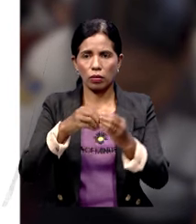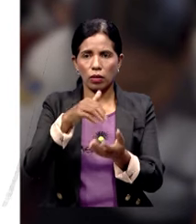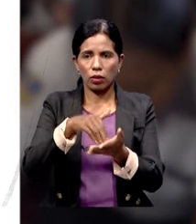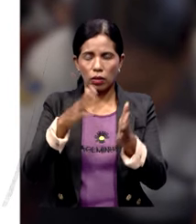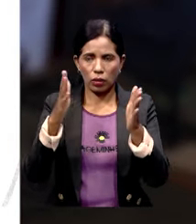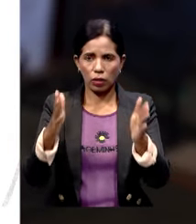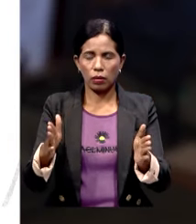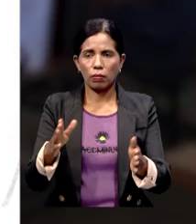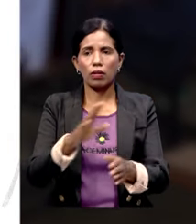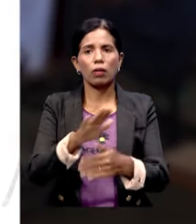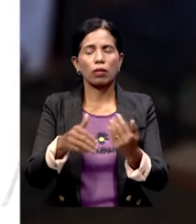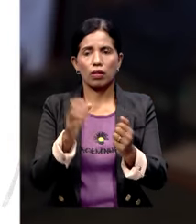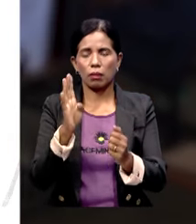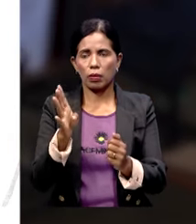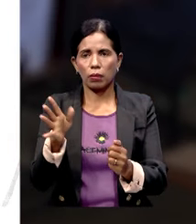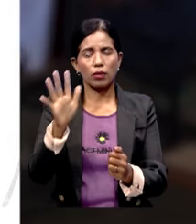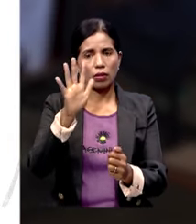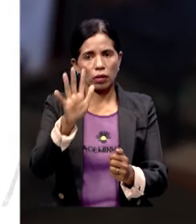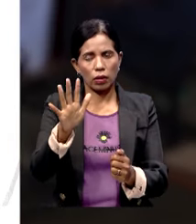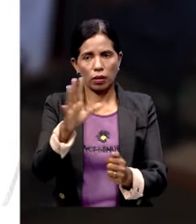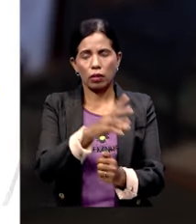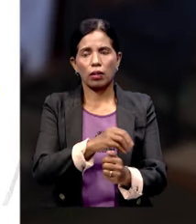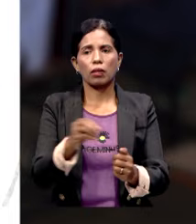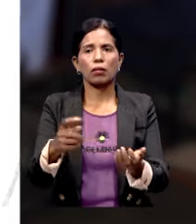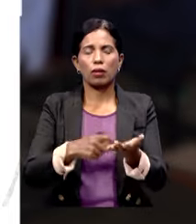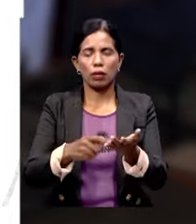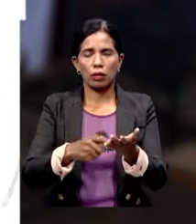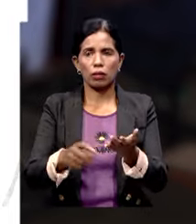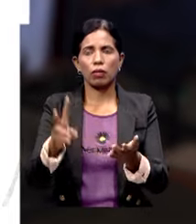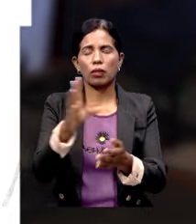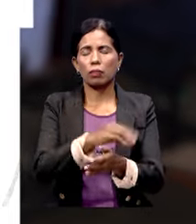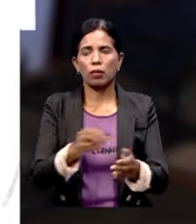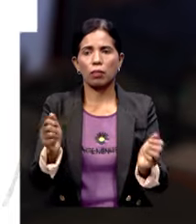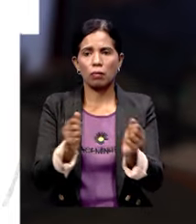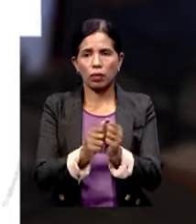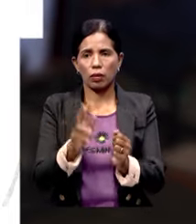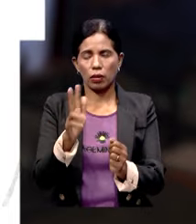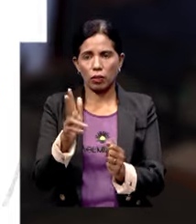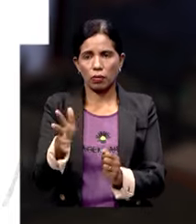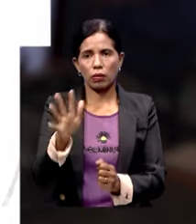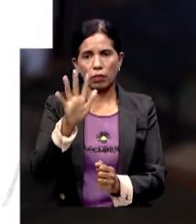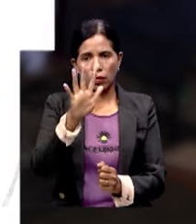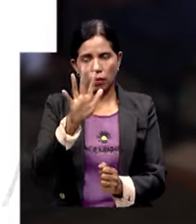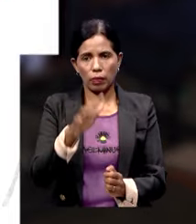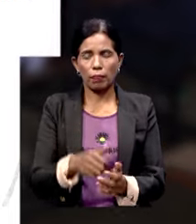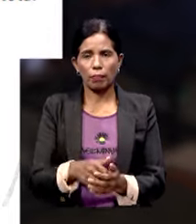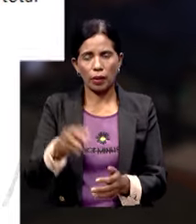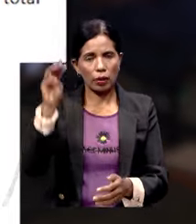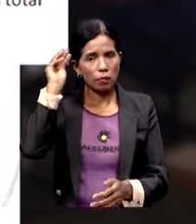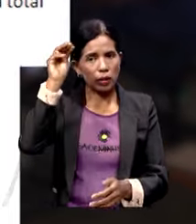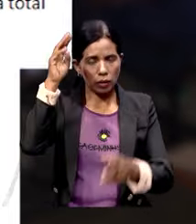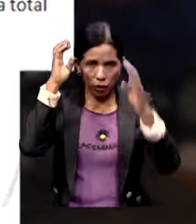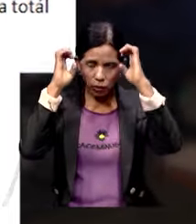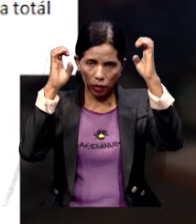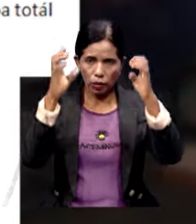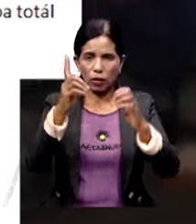kada sala máximo hat nulu resin lima no ensino técnico vocacional máximo tolu nulu resin lima. Tamba ne ministra educação